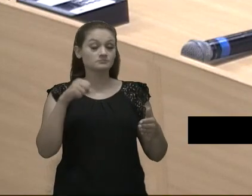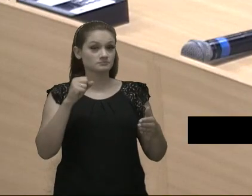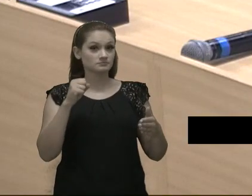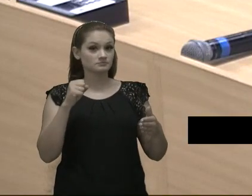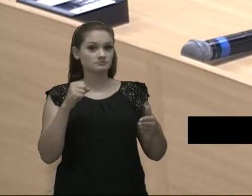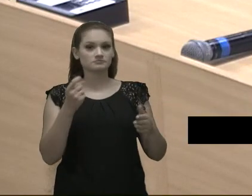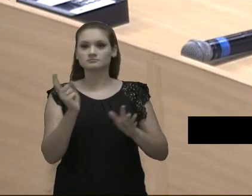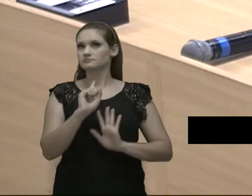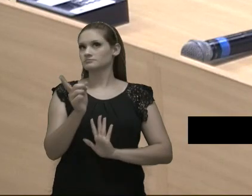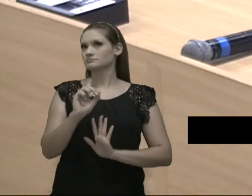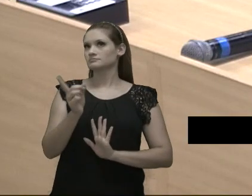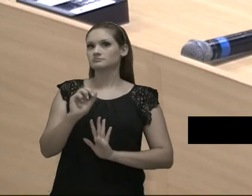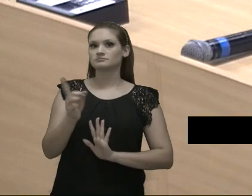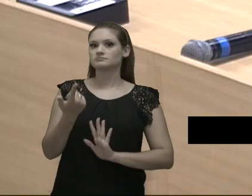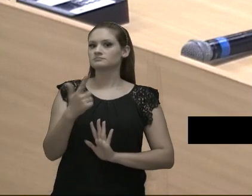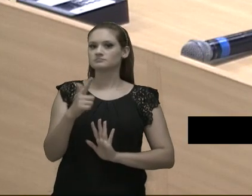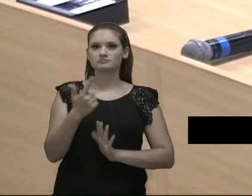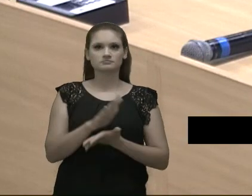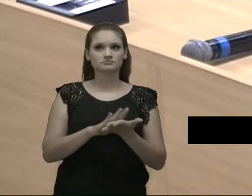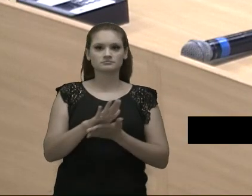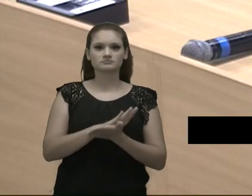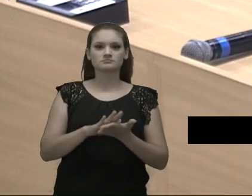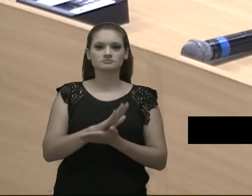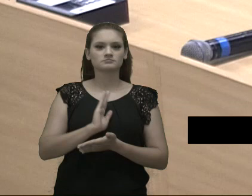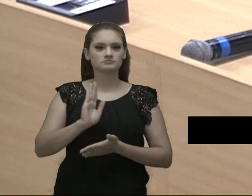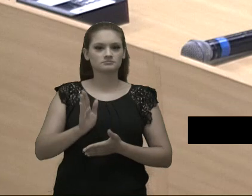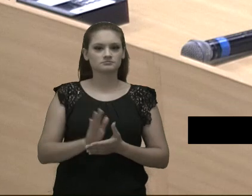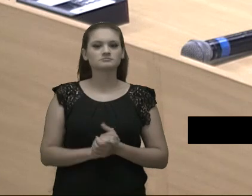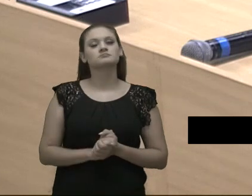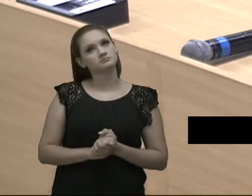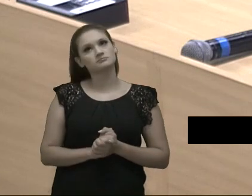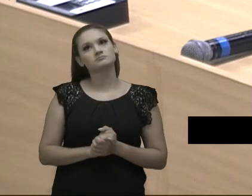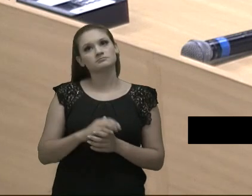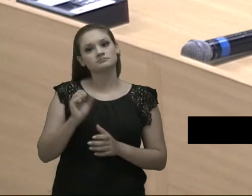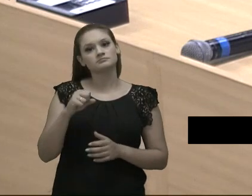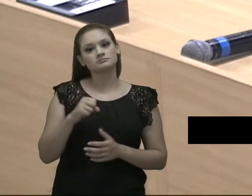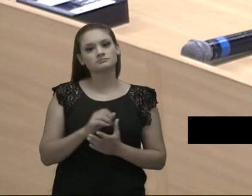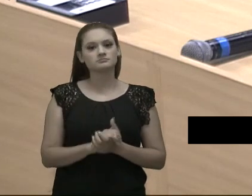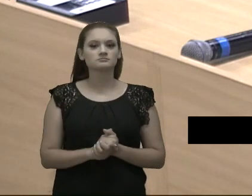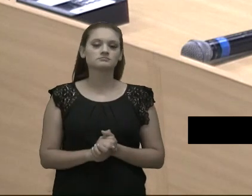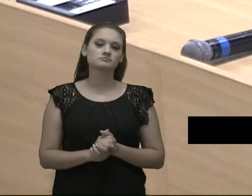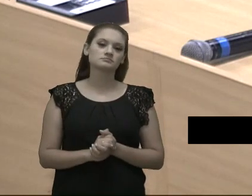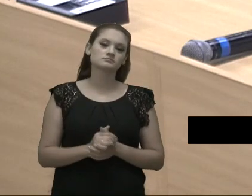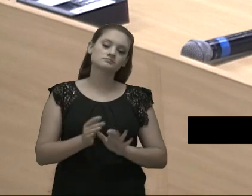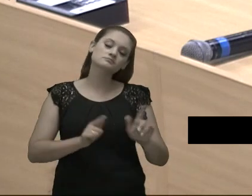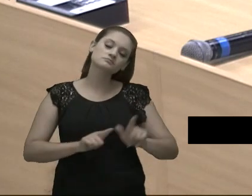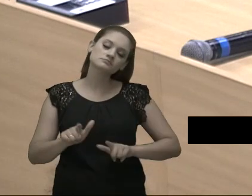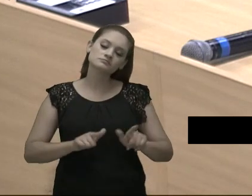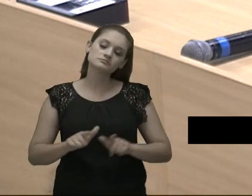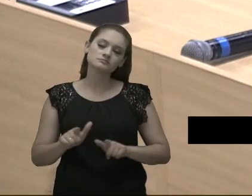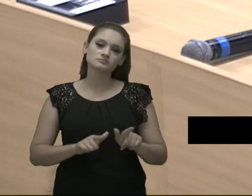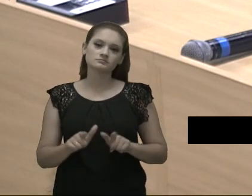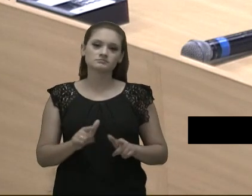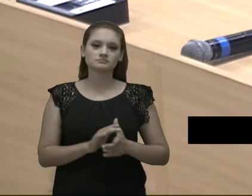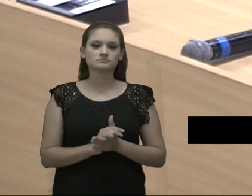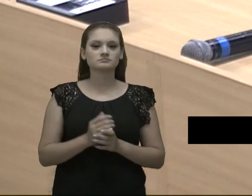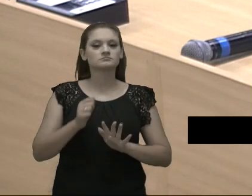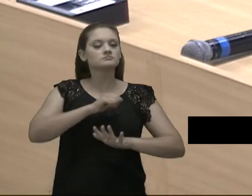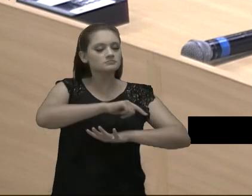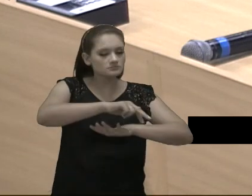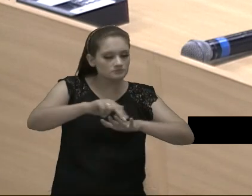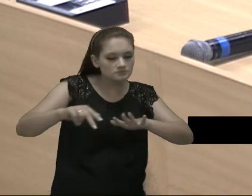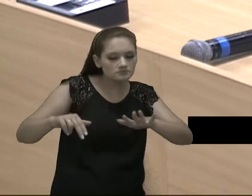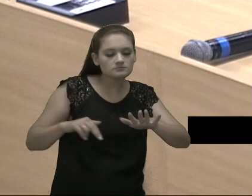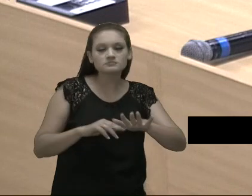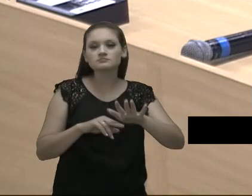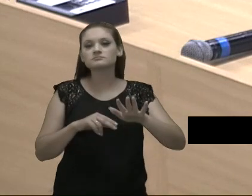recebia alguma coisa por isso ou não? Estava incumbido dentro das suas atividades? Na verdade, a prestação de serviço, ela abrange isso também. É um